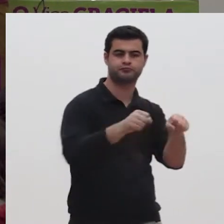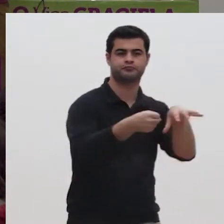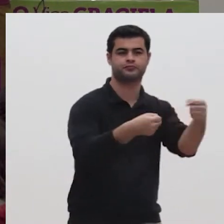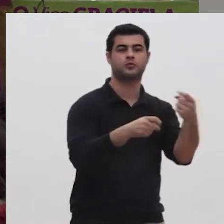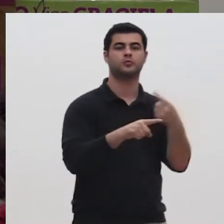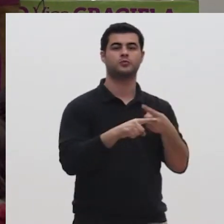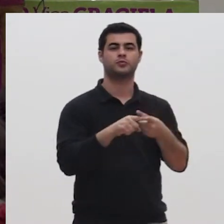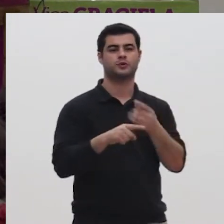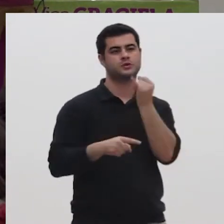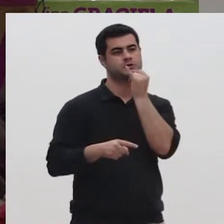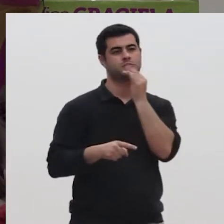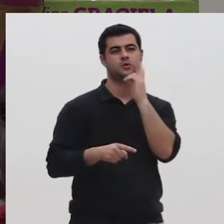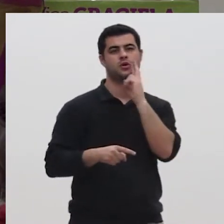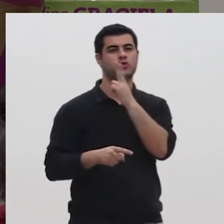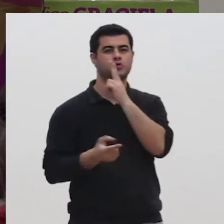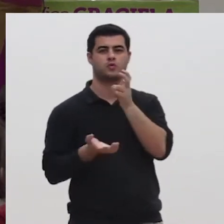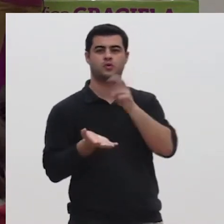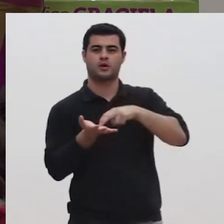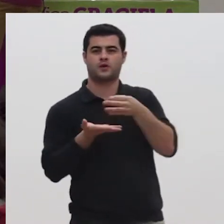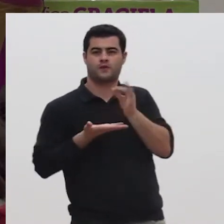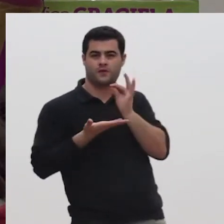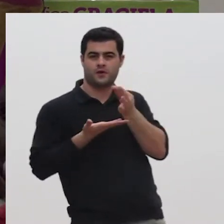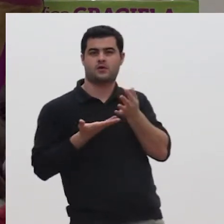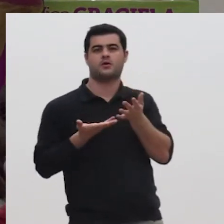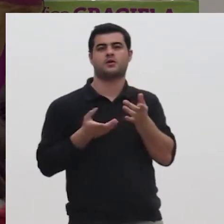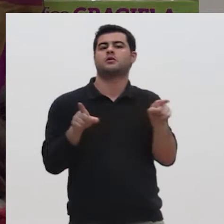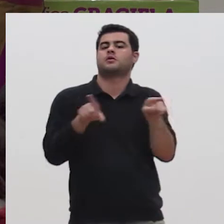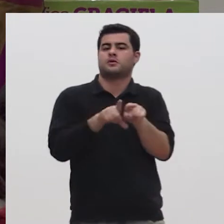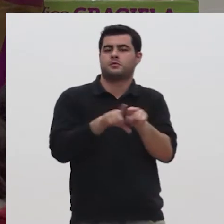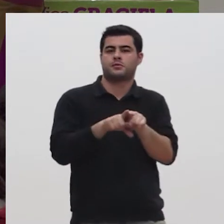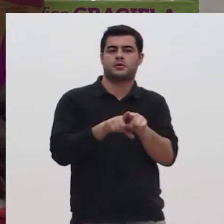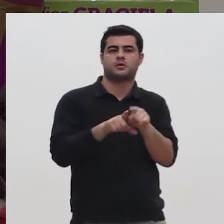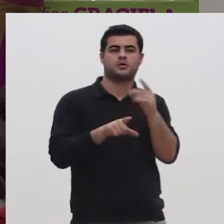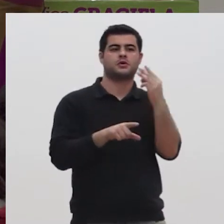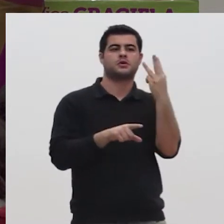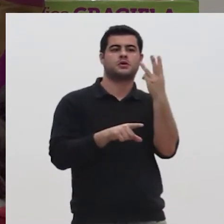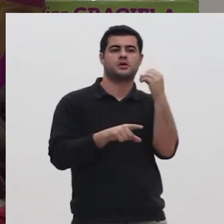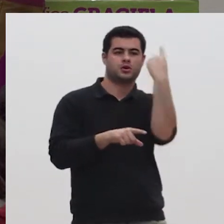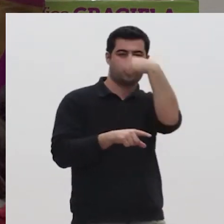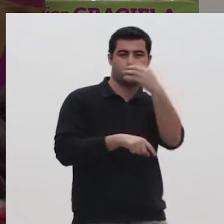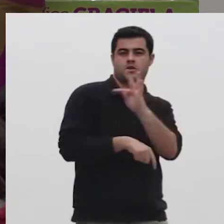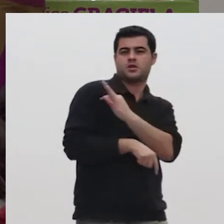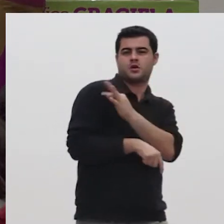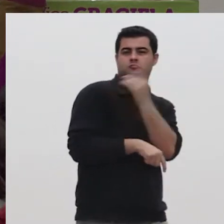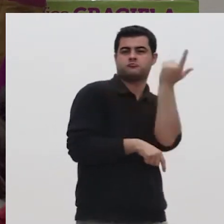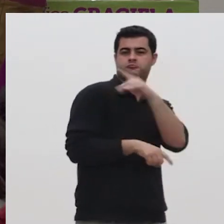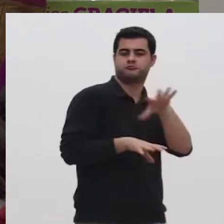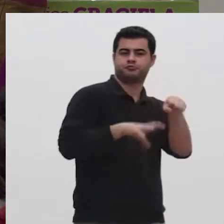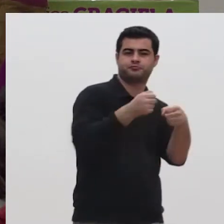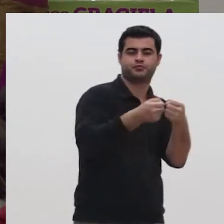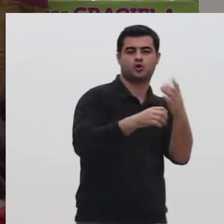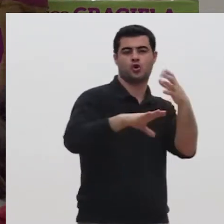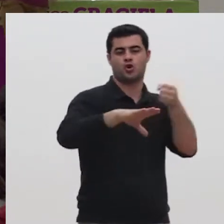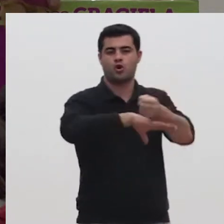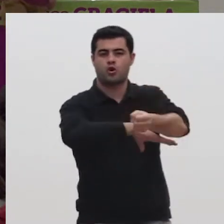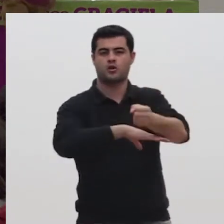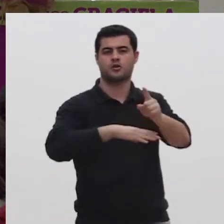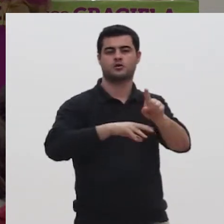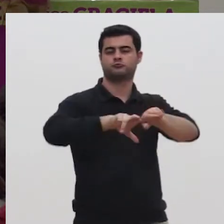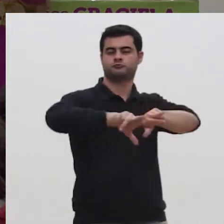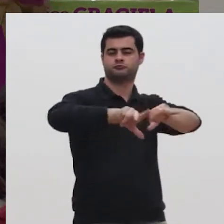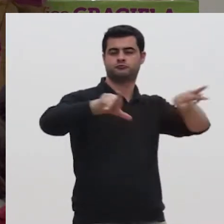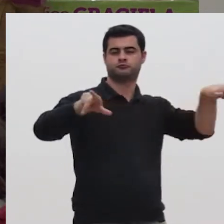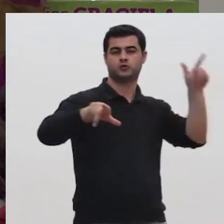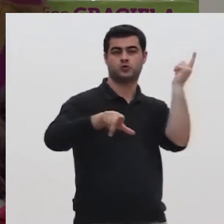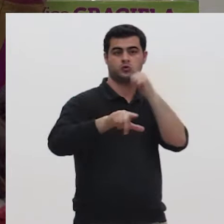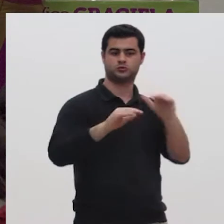anos, como o RU no café da manhã, as conquistas que a gente está tendo, como as 30 horas dos técnicos, as cotas e todas as diversas